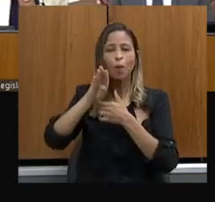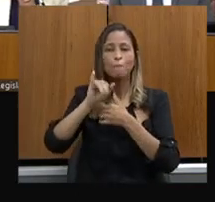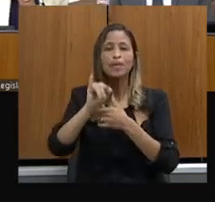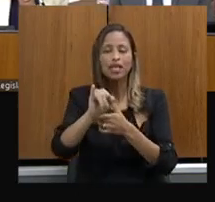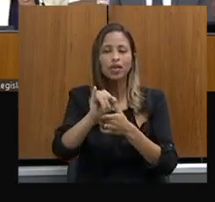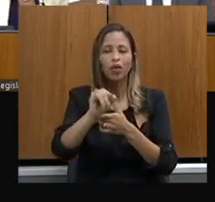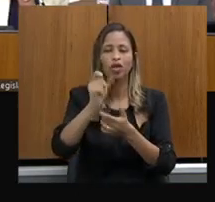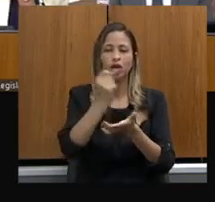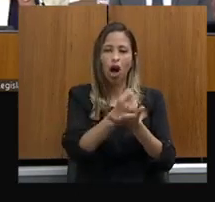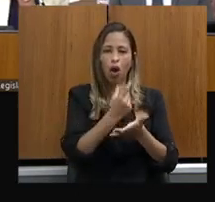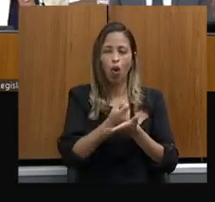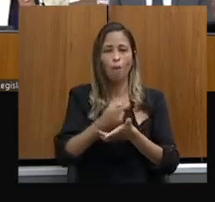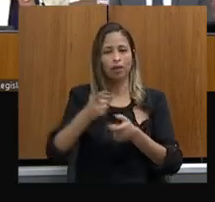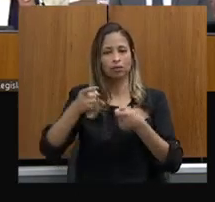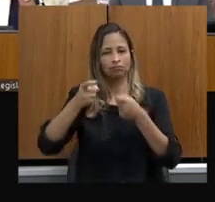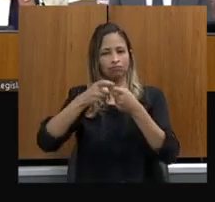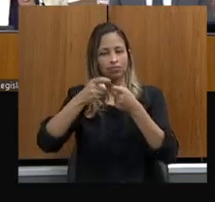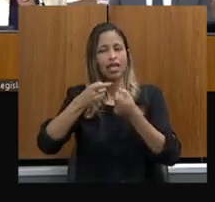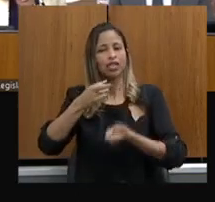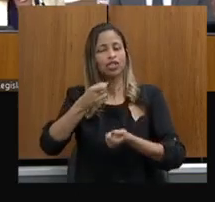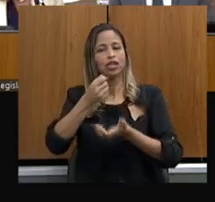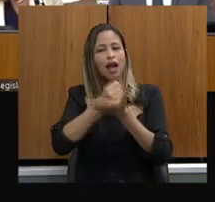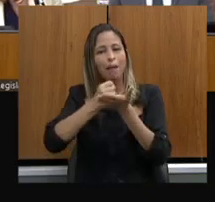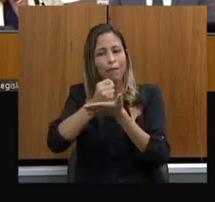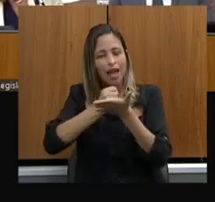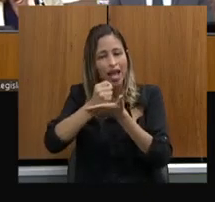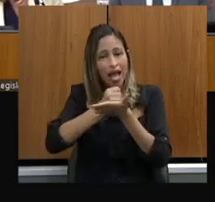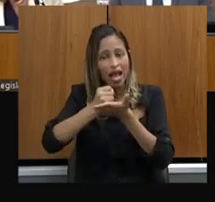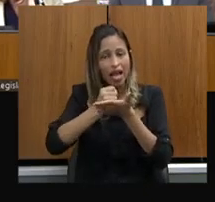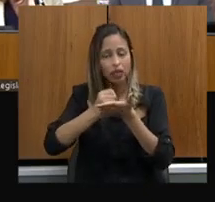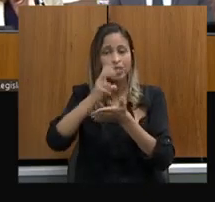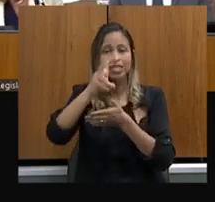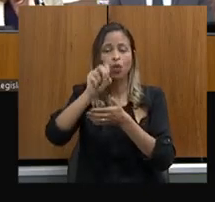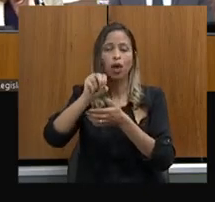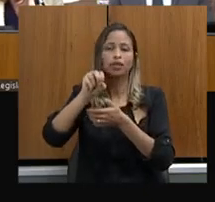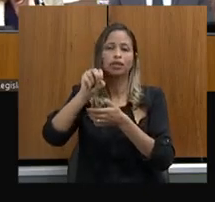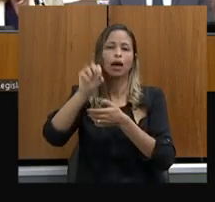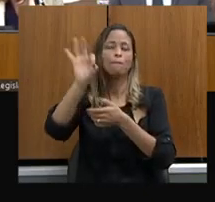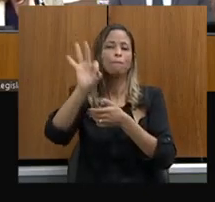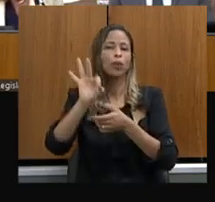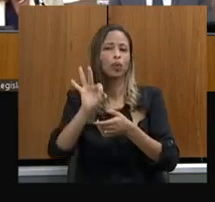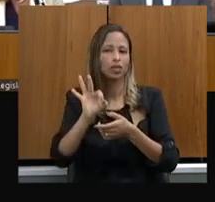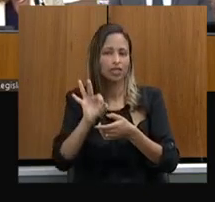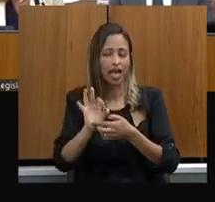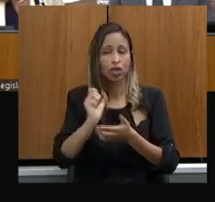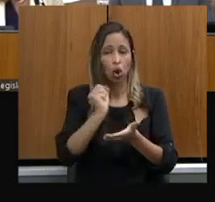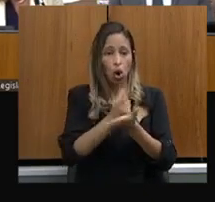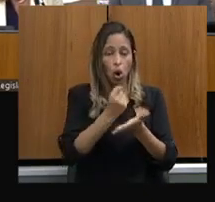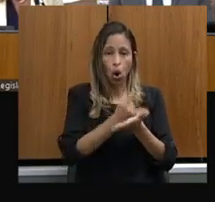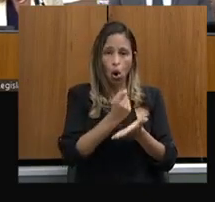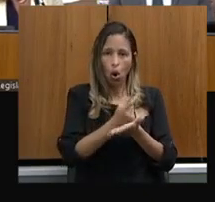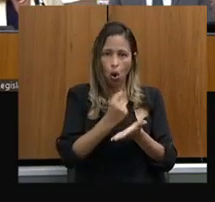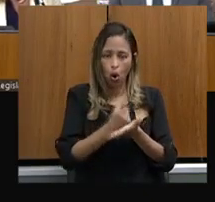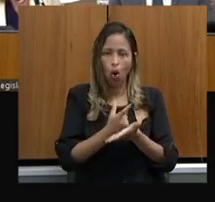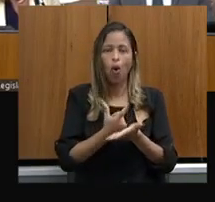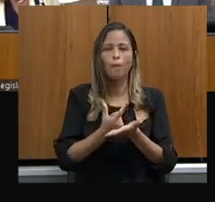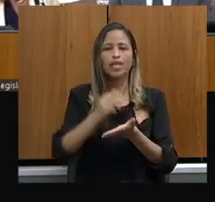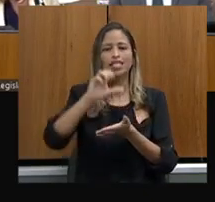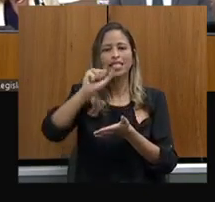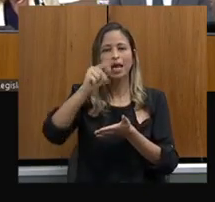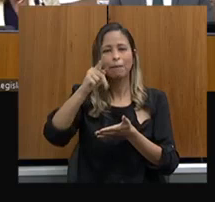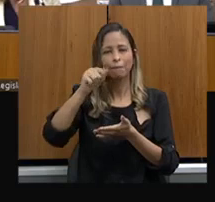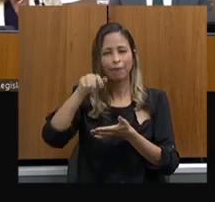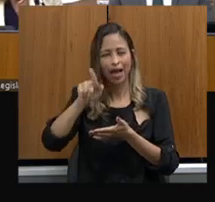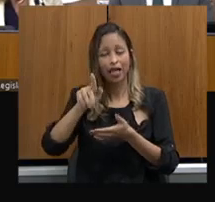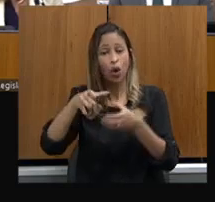meio referentes a compra de medicamentos 50% do valor homologado do estado é de compra centralizadas pela Seplag Então